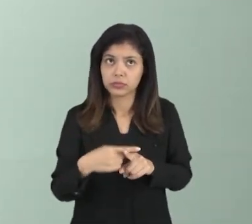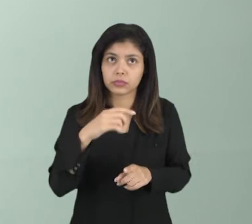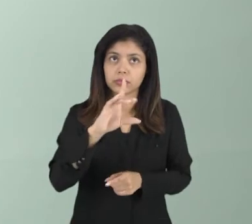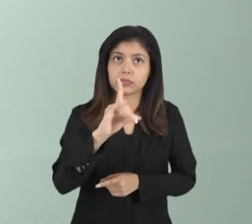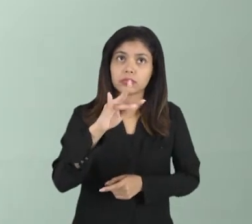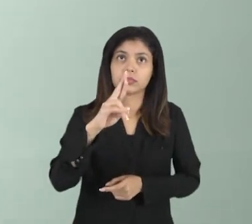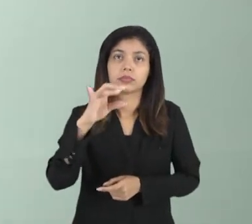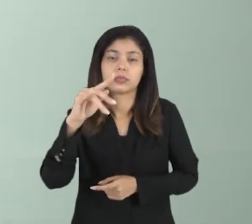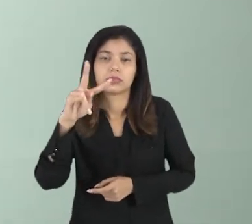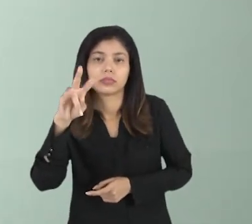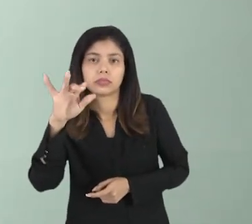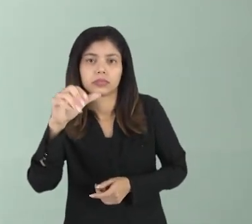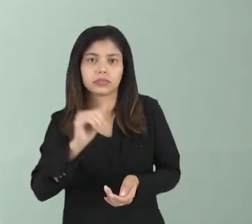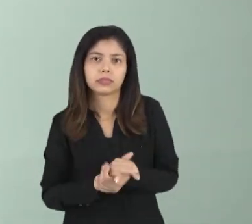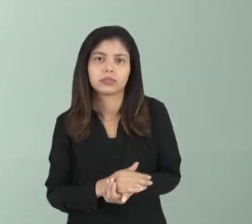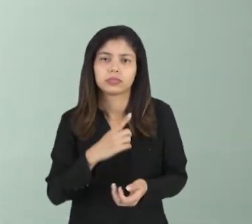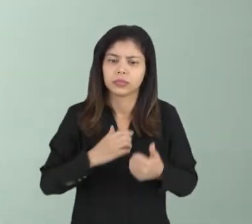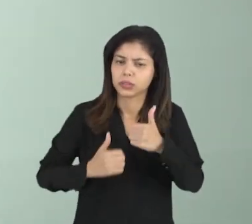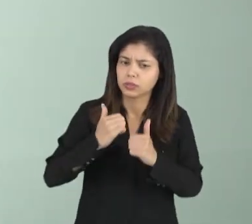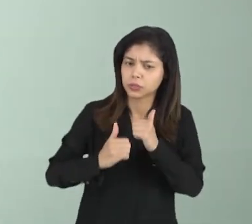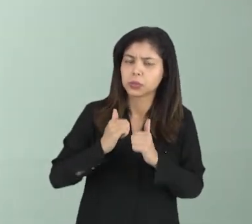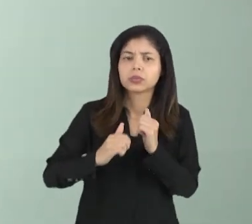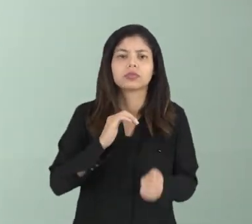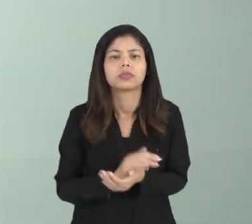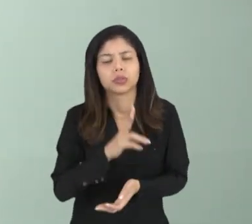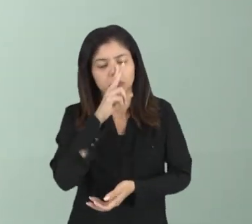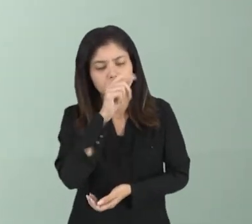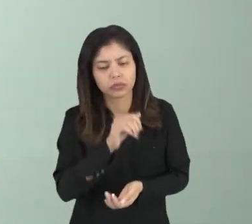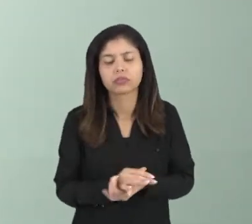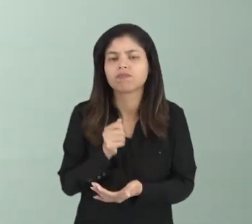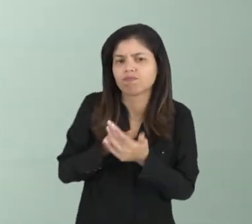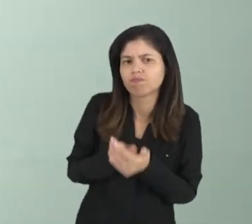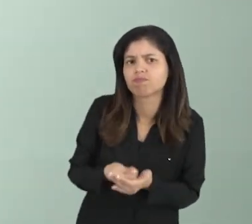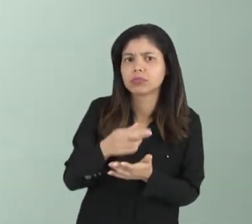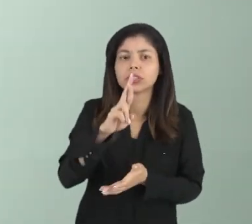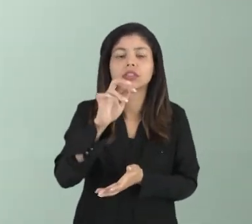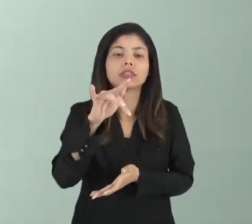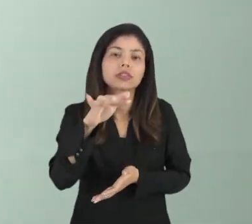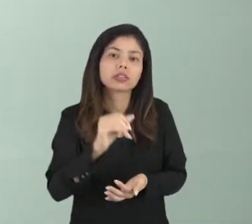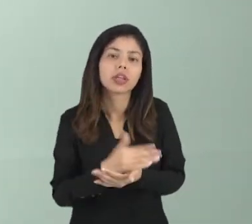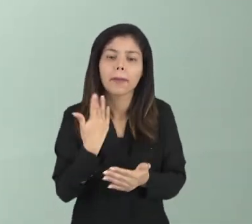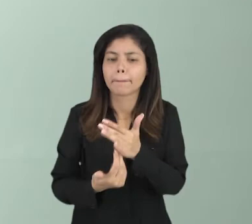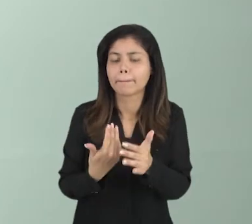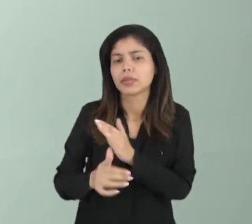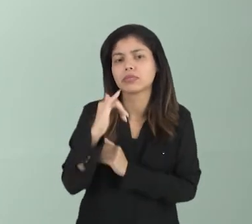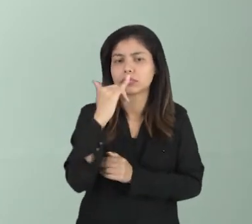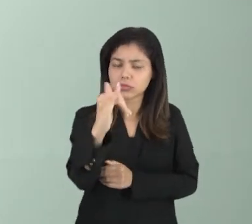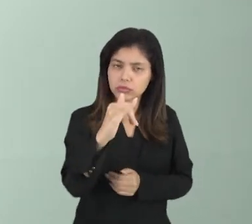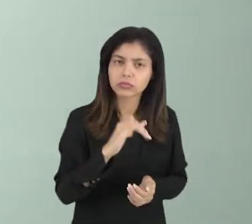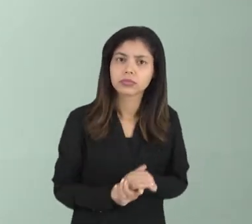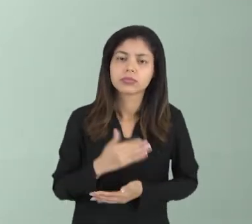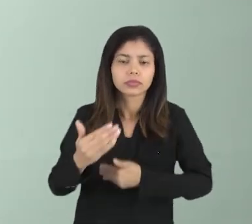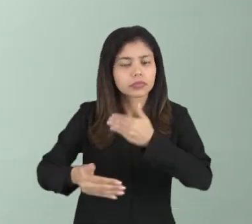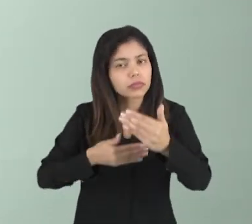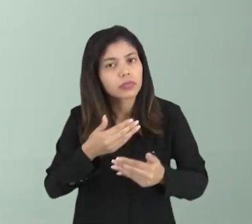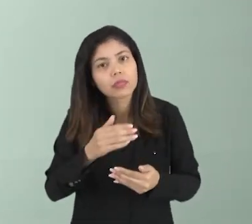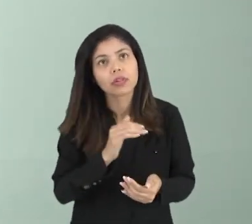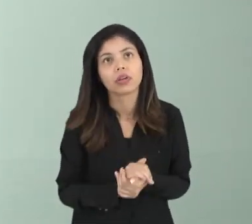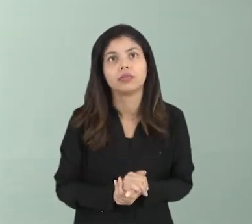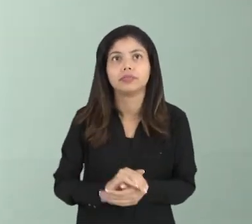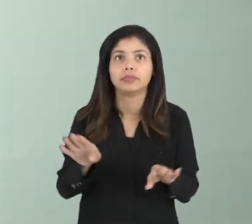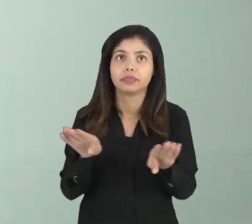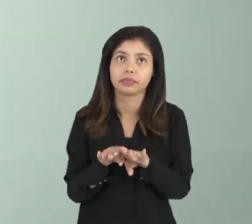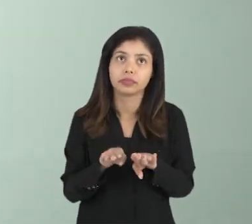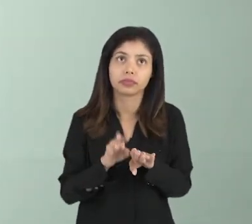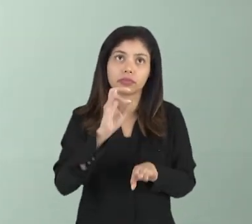dissipativas. Então você tem forças de atrito, você tem forças de resistência, então você vai ter perca energética. Os processos irreversíveis é